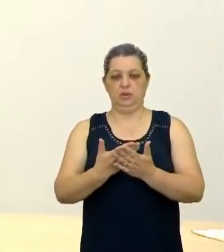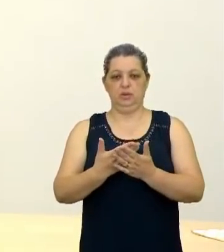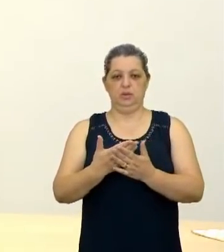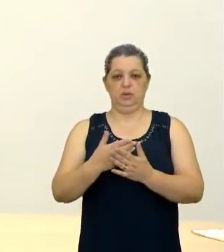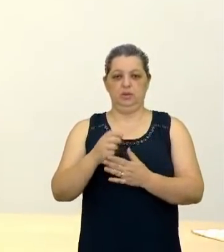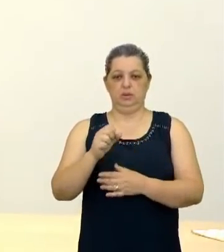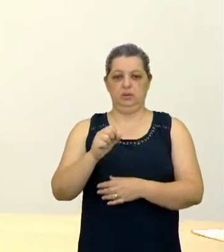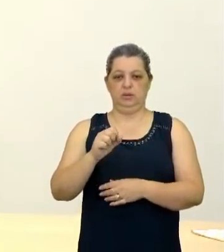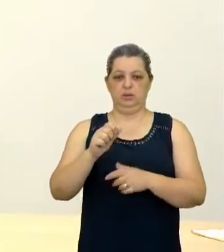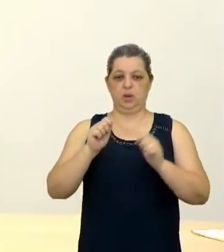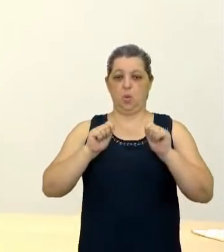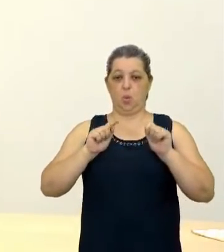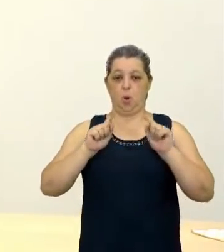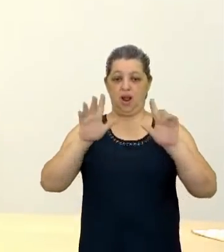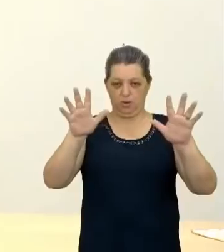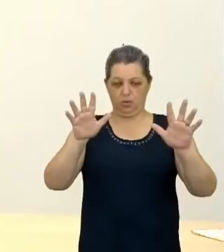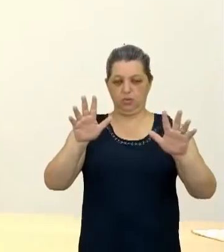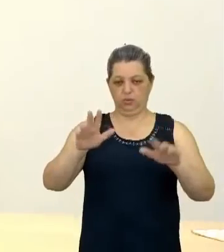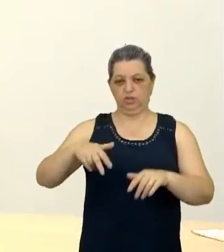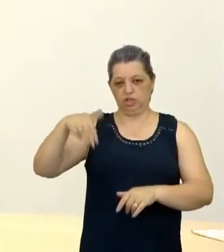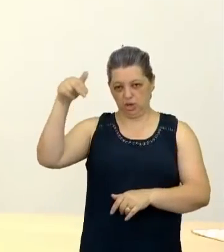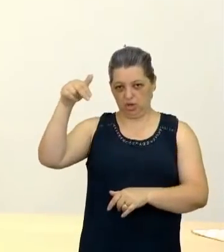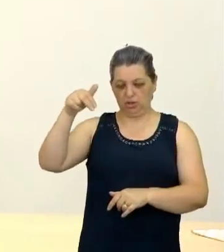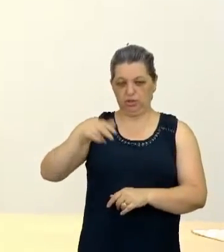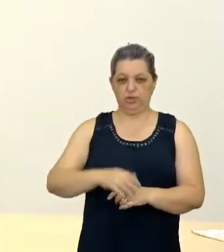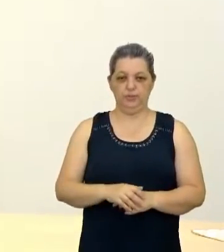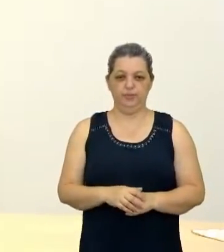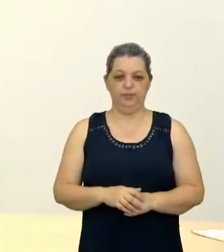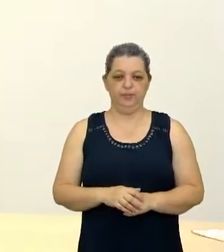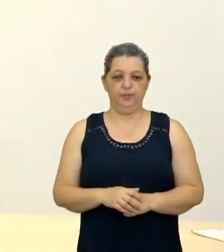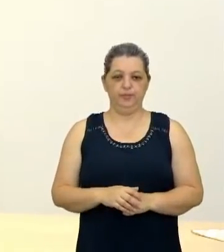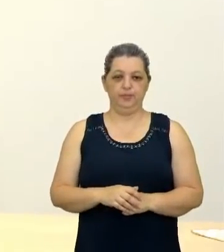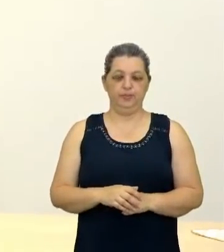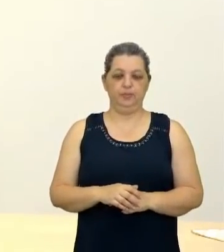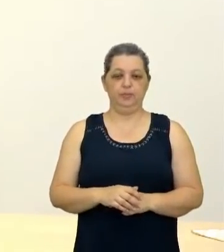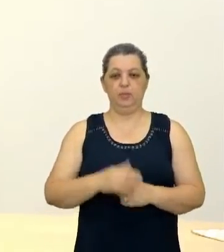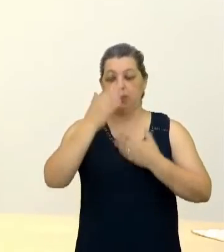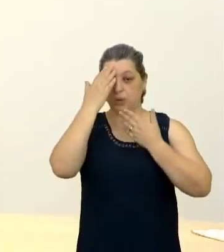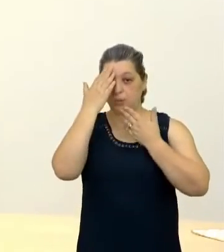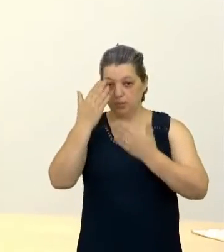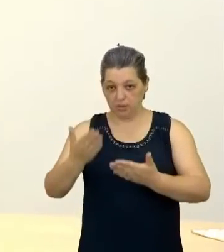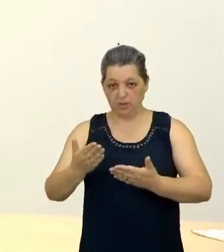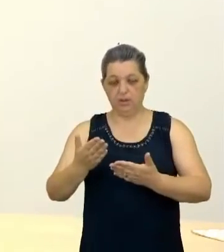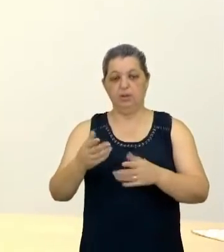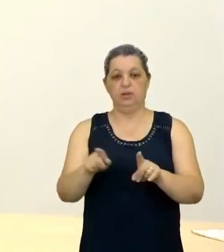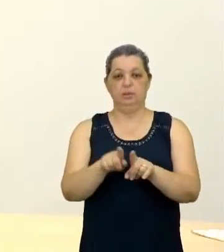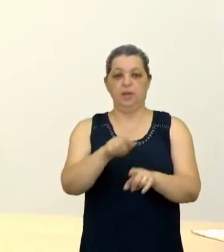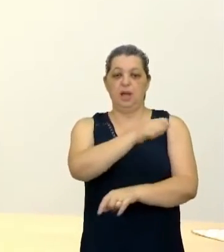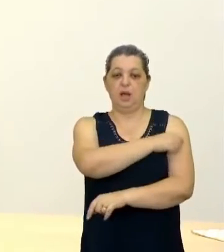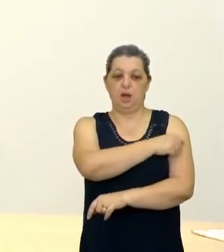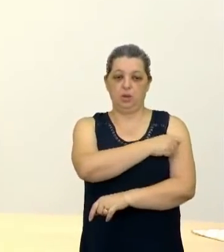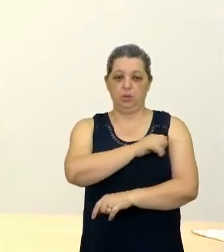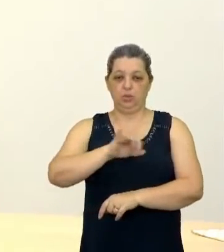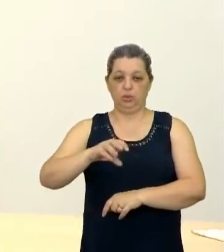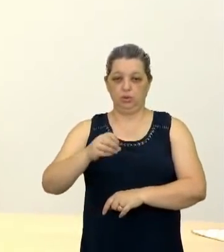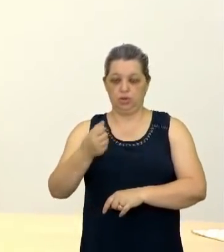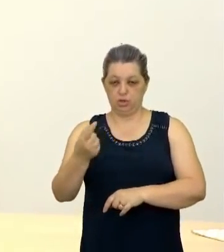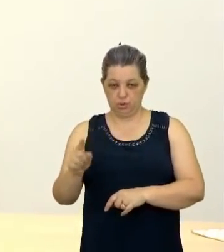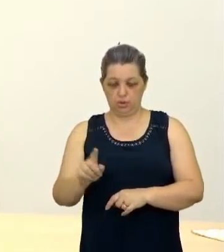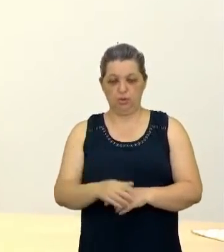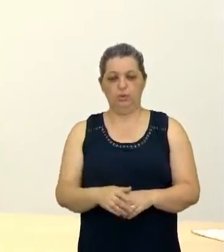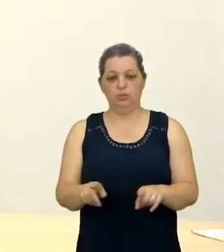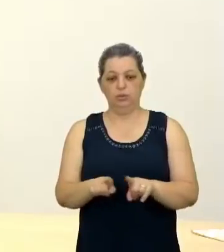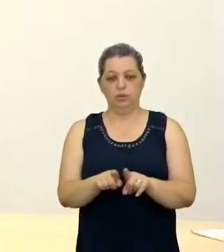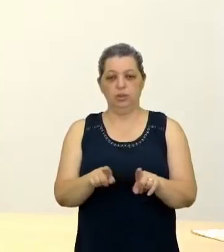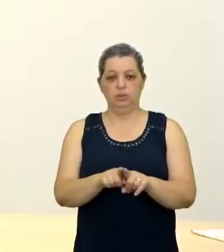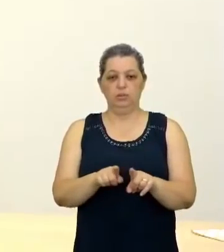Ensino Guarulhos Norte. Obrigado ao Elson e obrigado ao João Vitor. Tá? Professor Diógenes estará com o Gustavo,